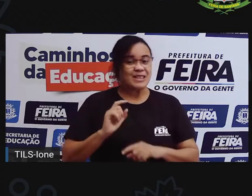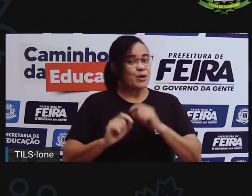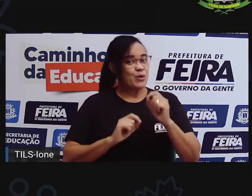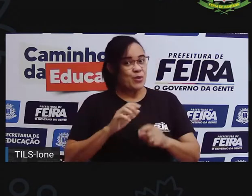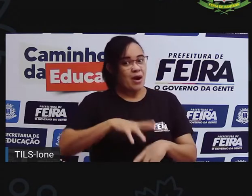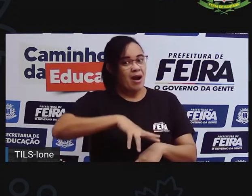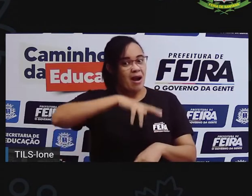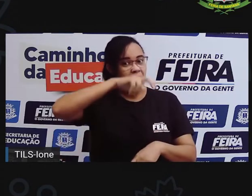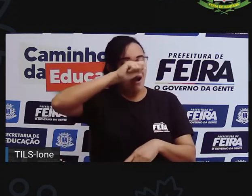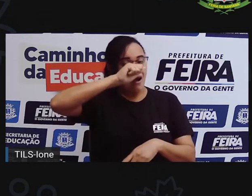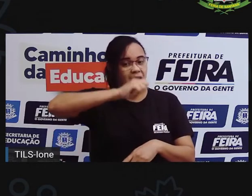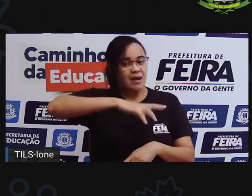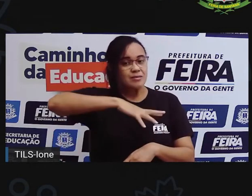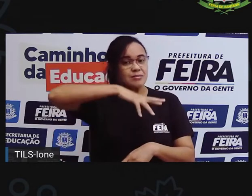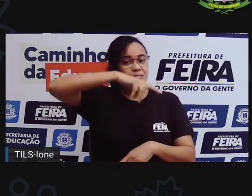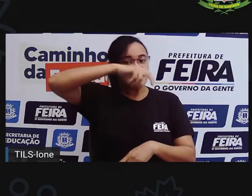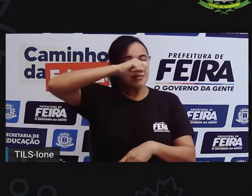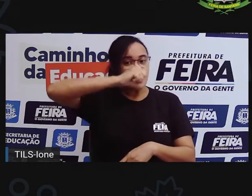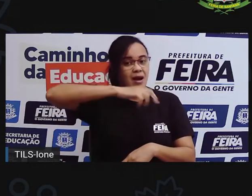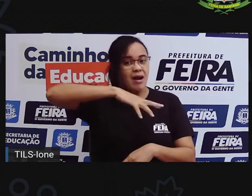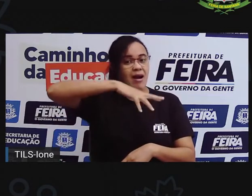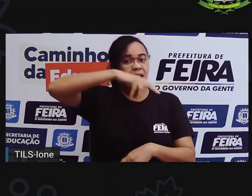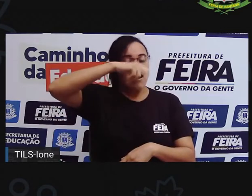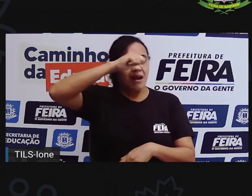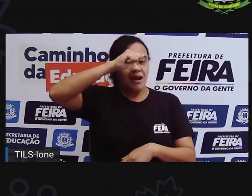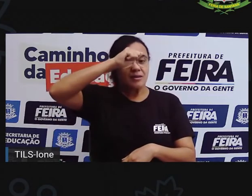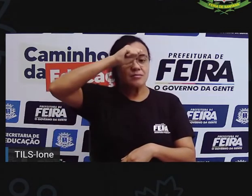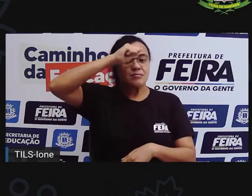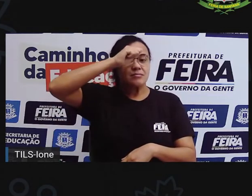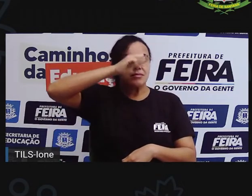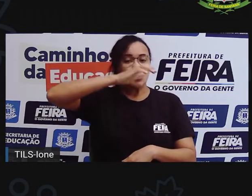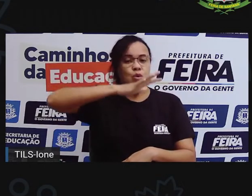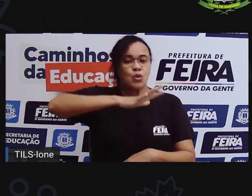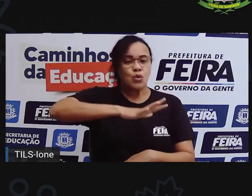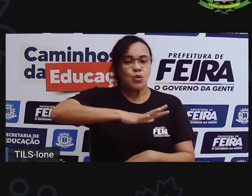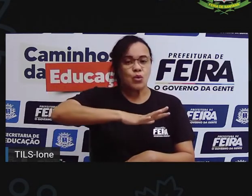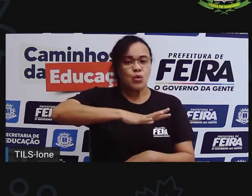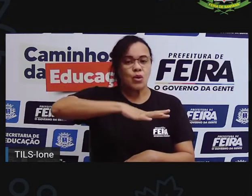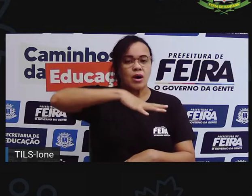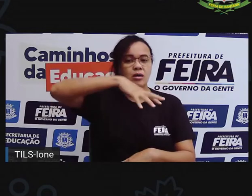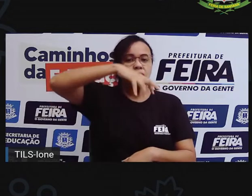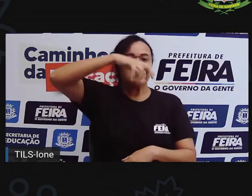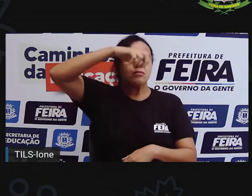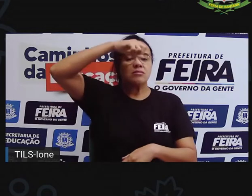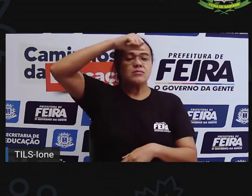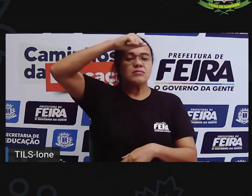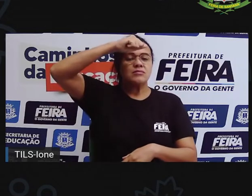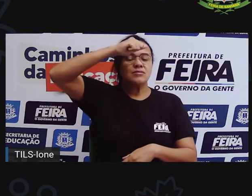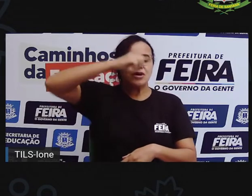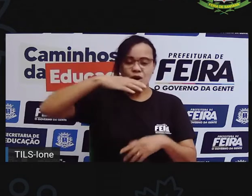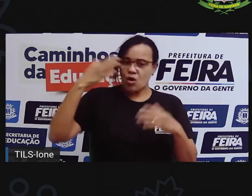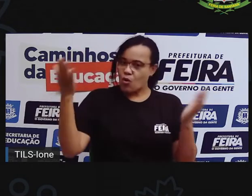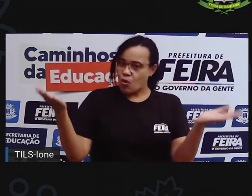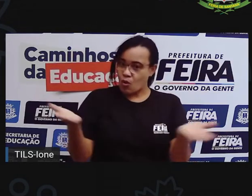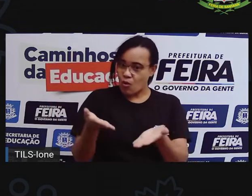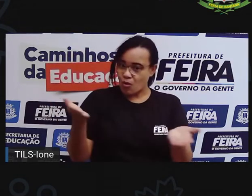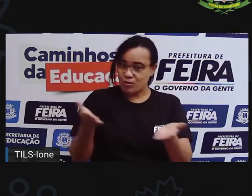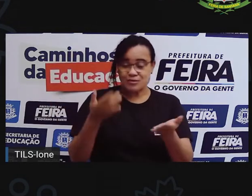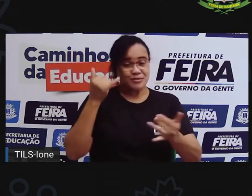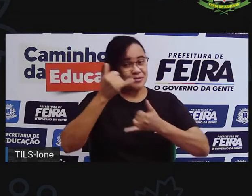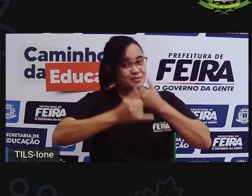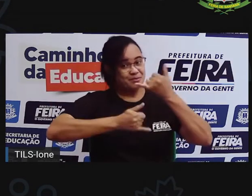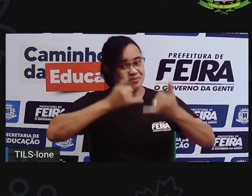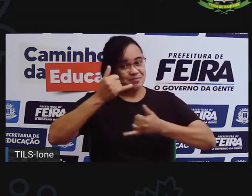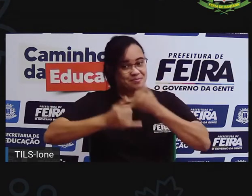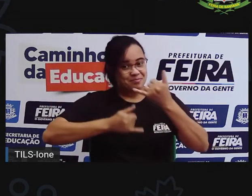ar que a gente inspira e expira. E hoje, para brincar,